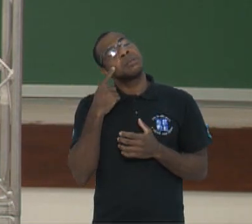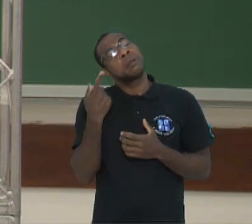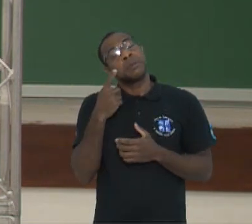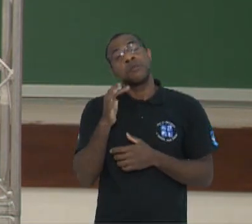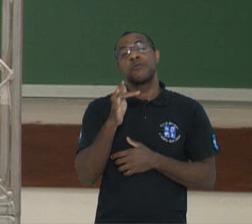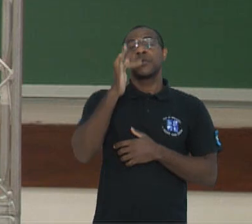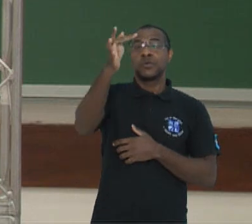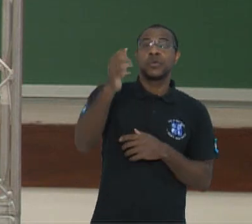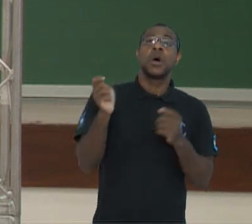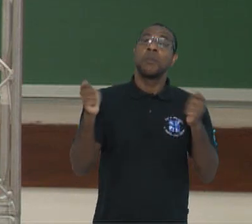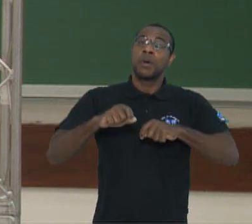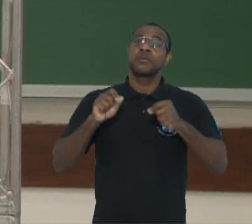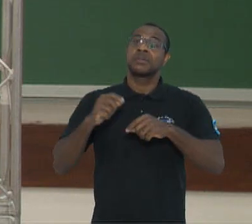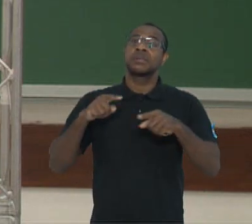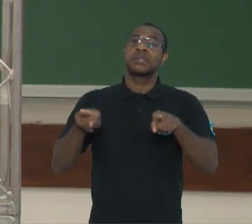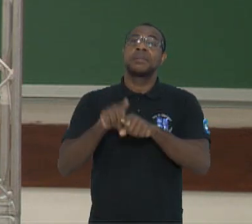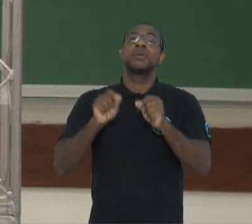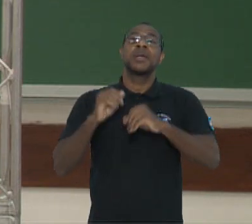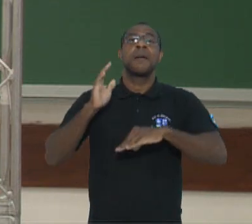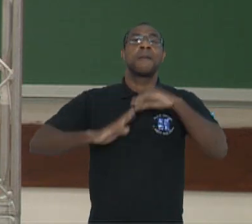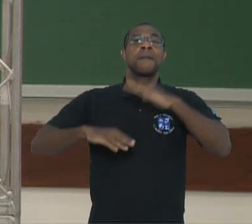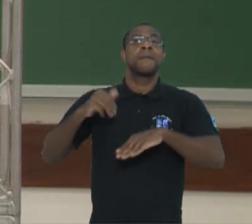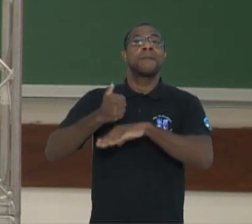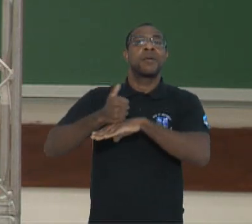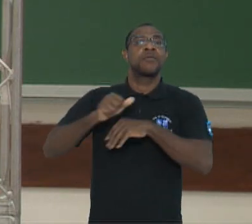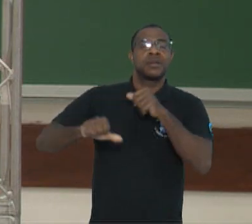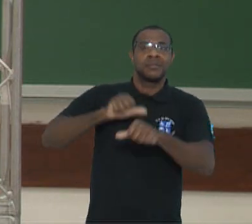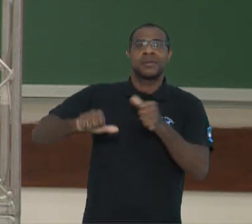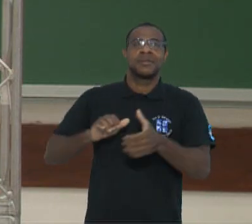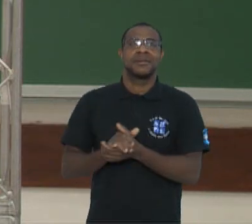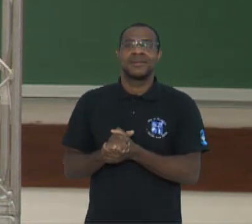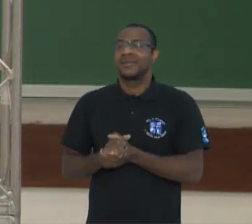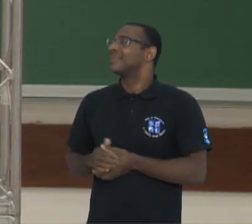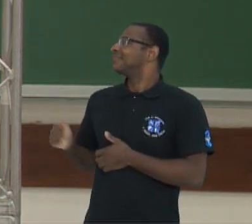até se tornar uma profissão, ok? Val, eu me